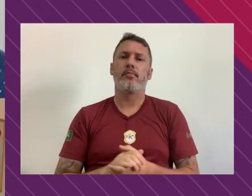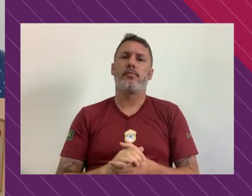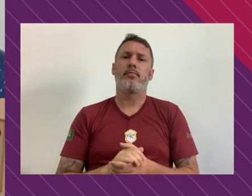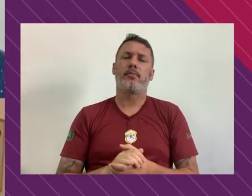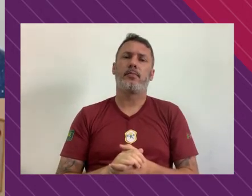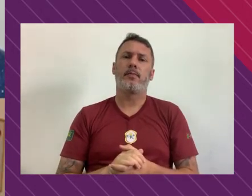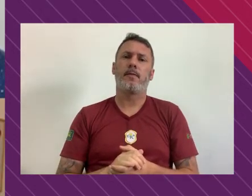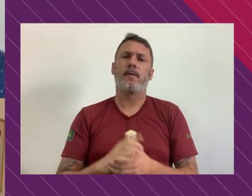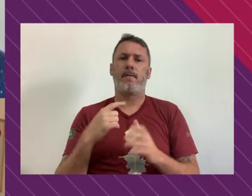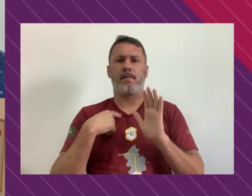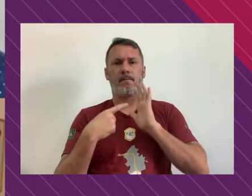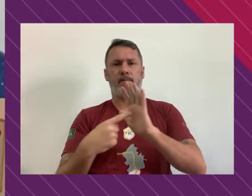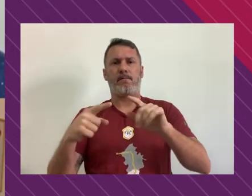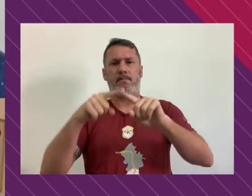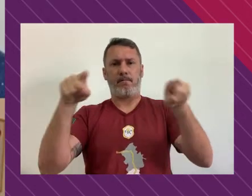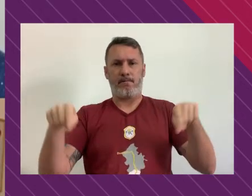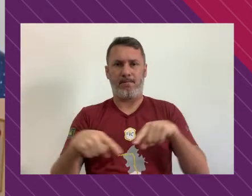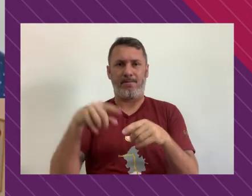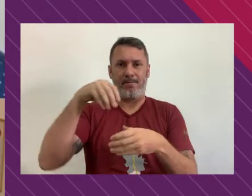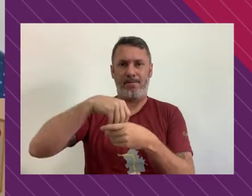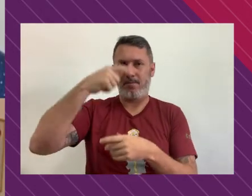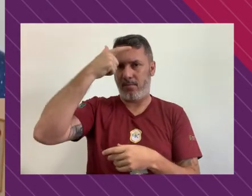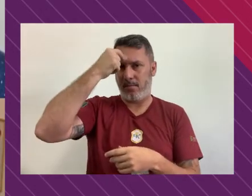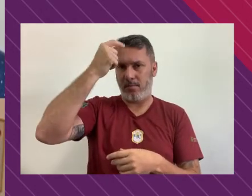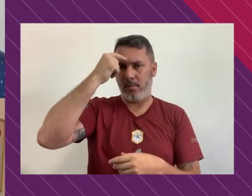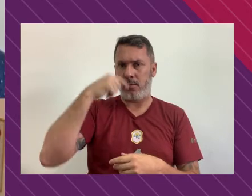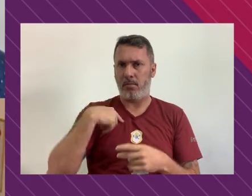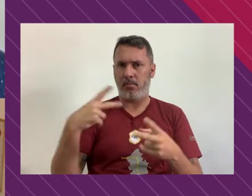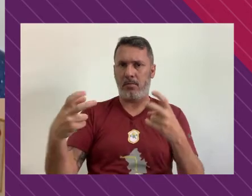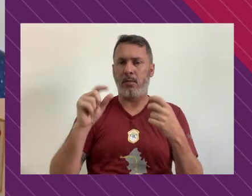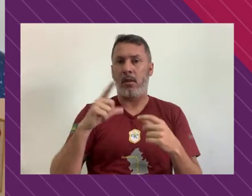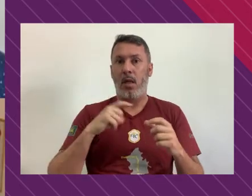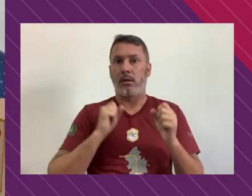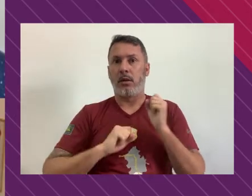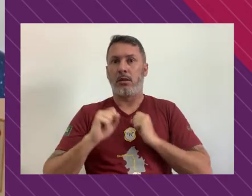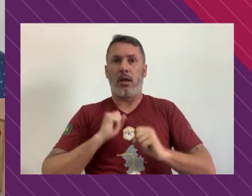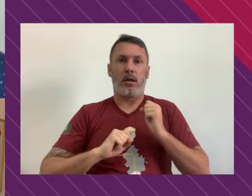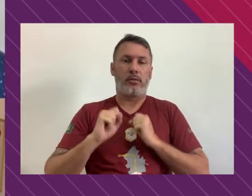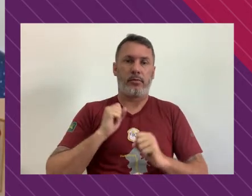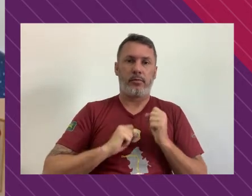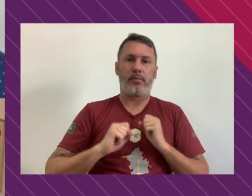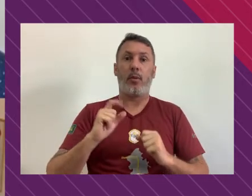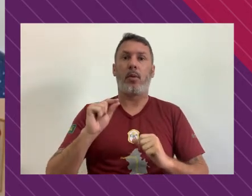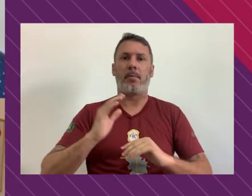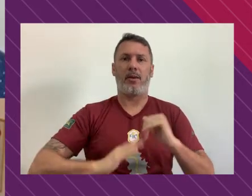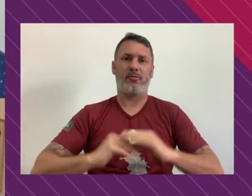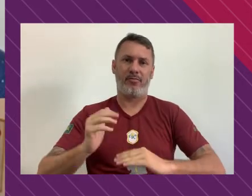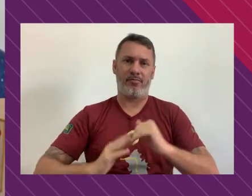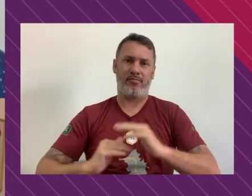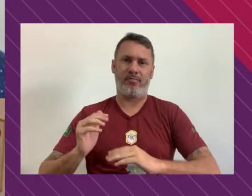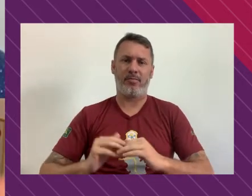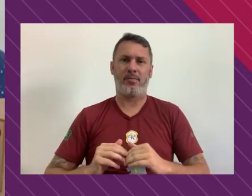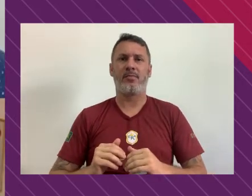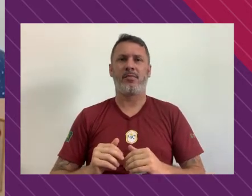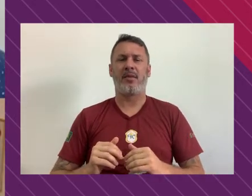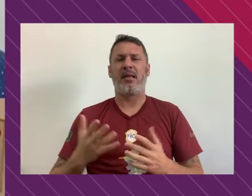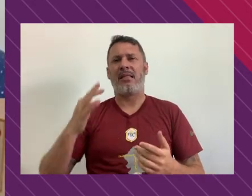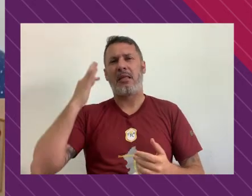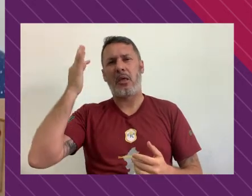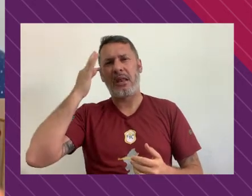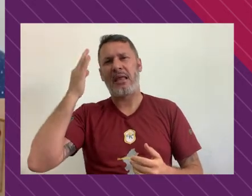engenheira, além de uma engenheira, é uma mulher super jovem, ela tem, se eu não me engano, 30 anos de idade, e ela vai